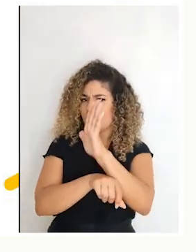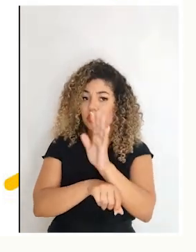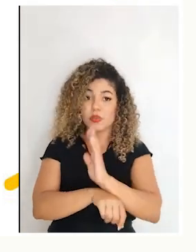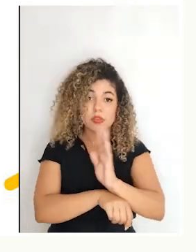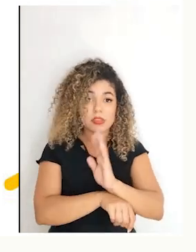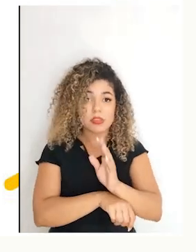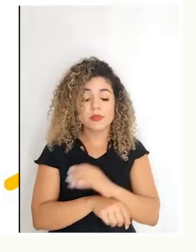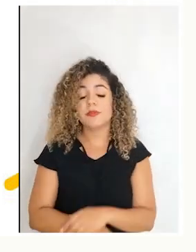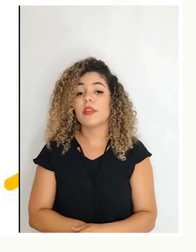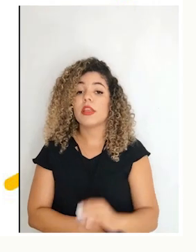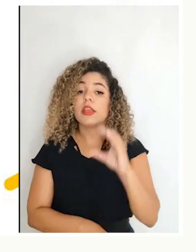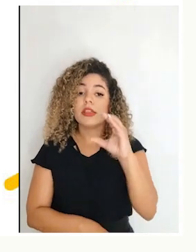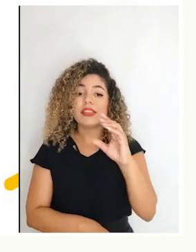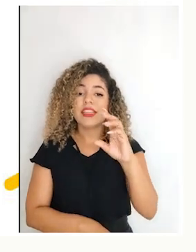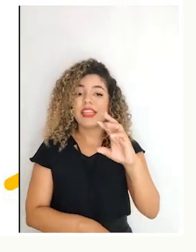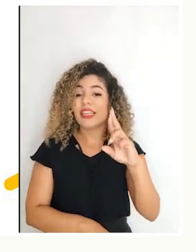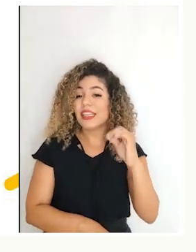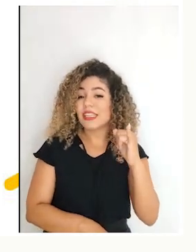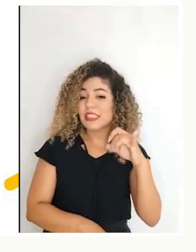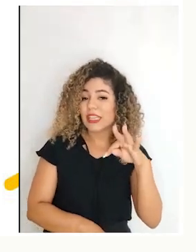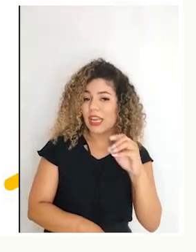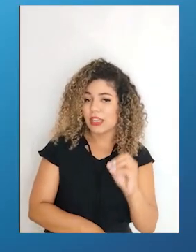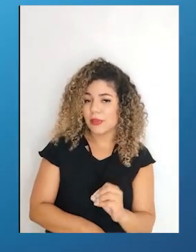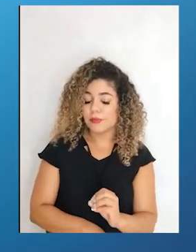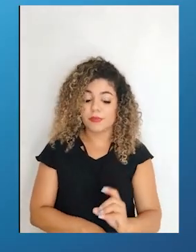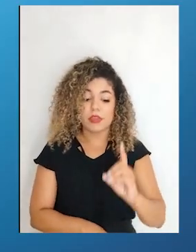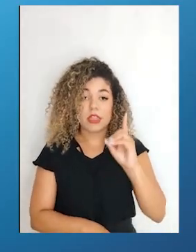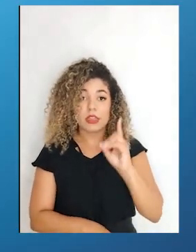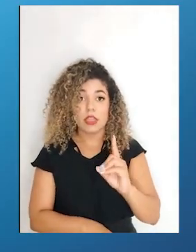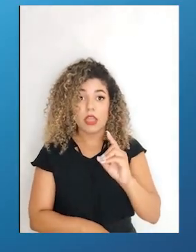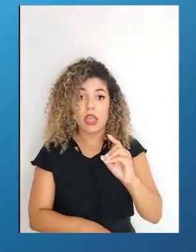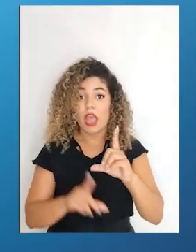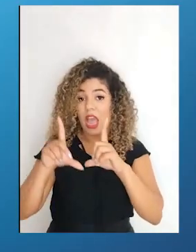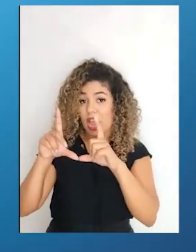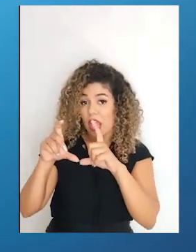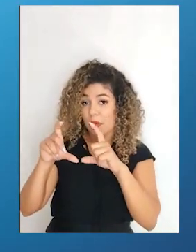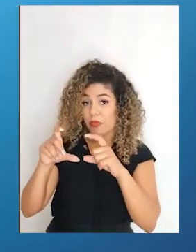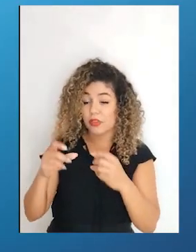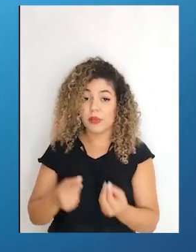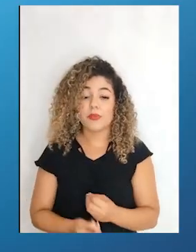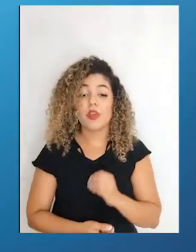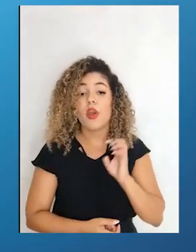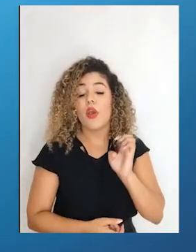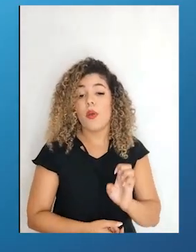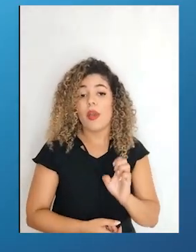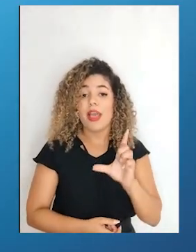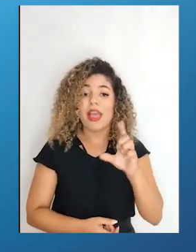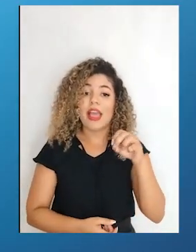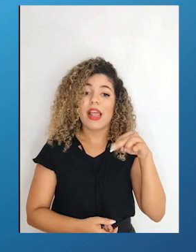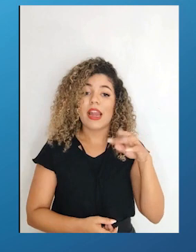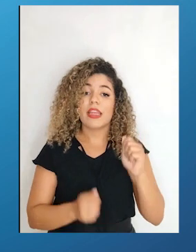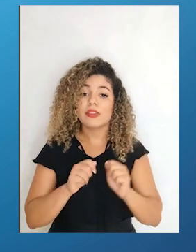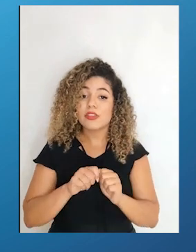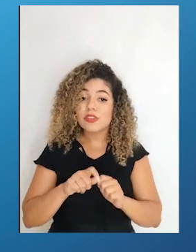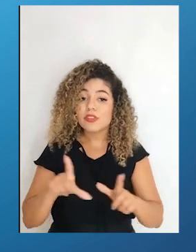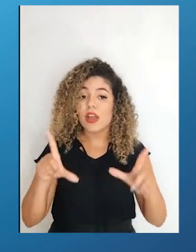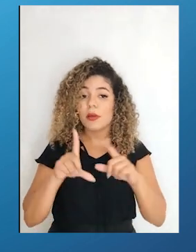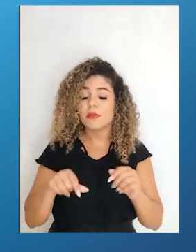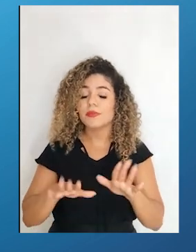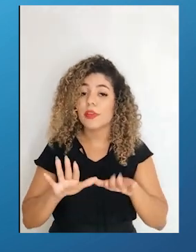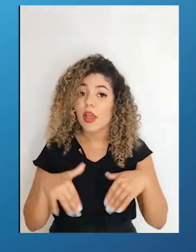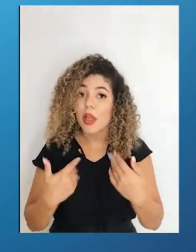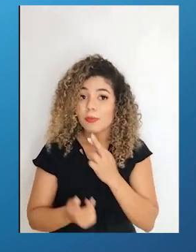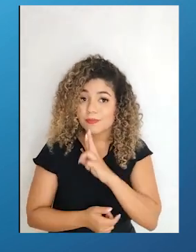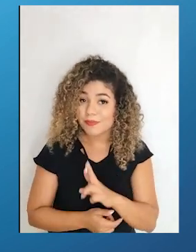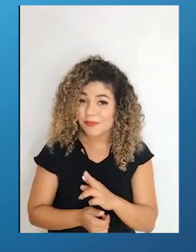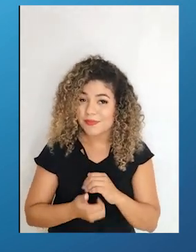fotográfica. Ou E, lente de aumento lupa? Nossa resposta correta é a letra E. A lupa é formada por uma